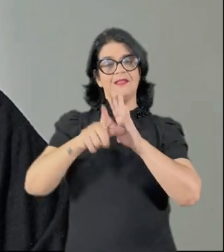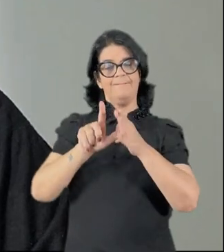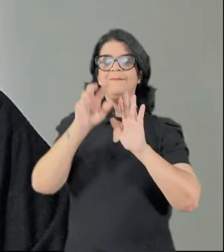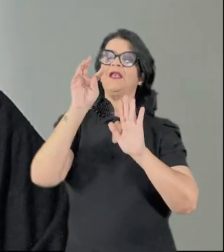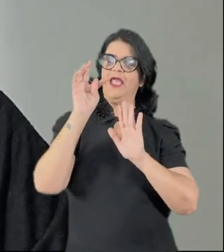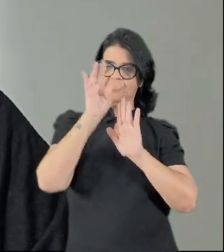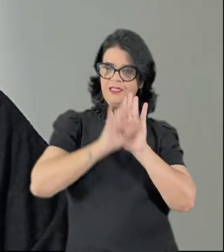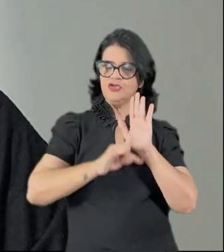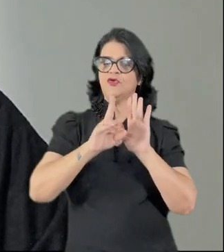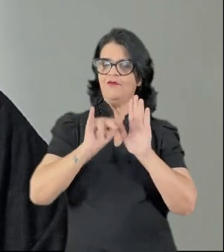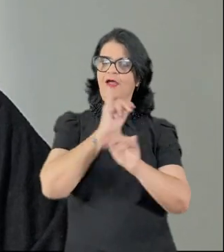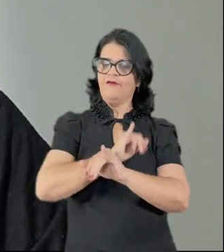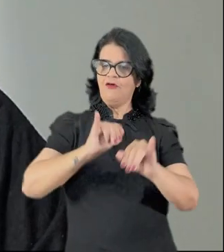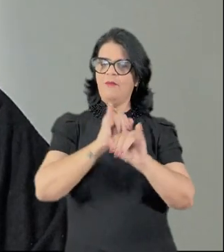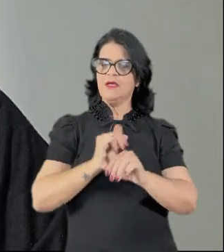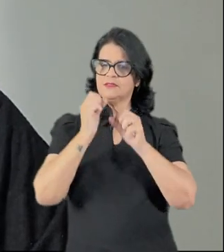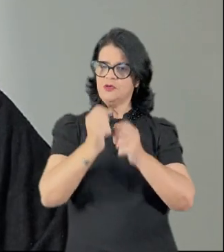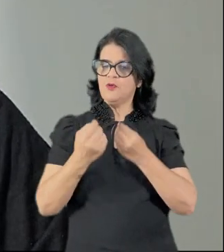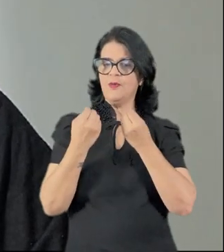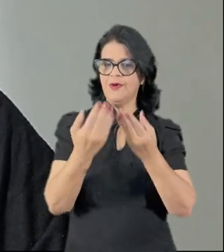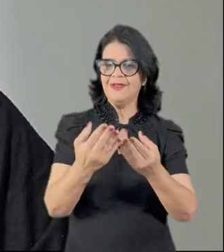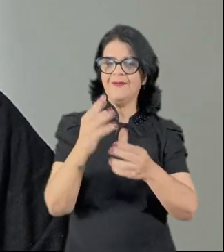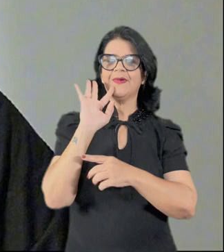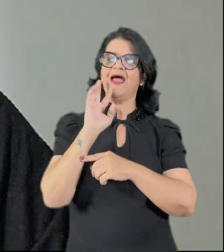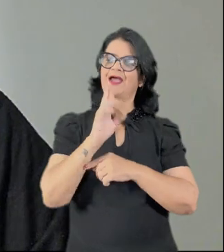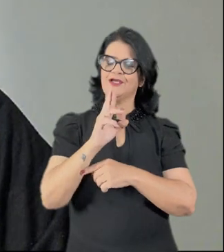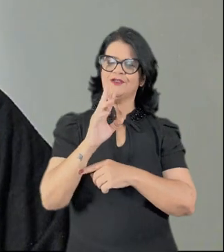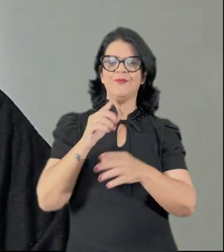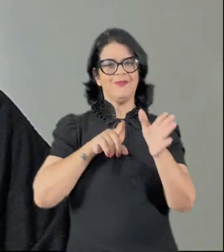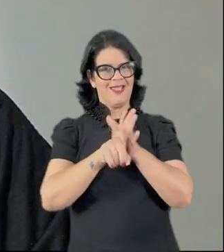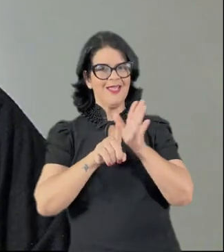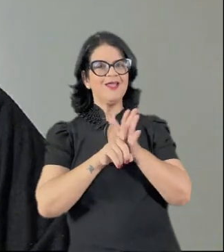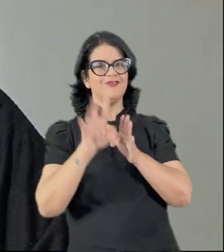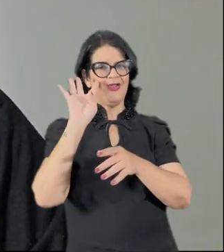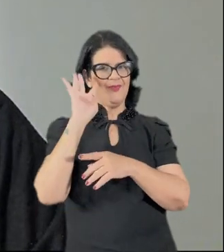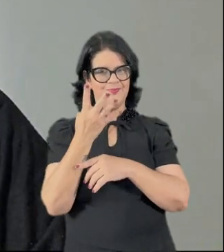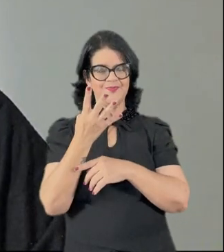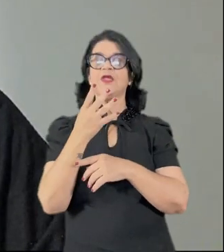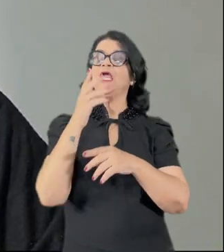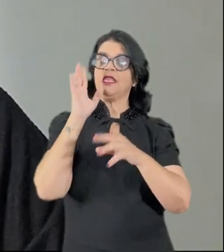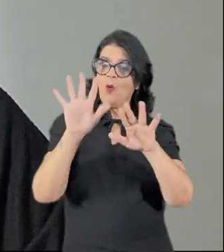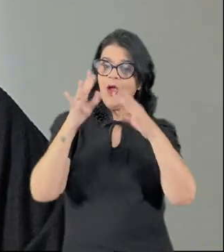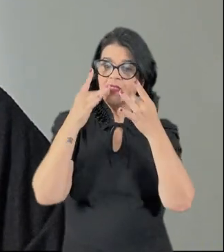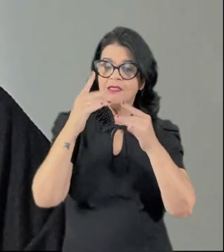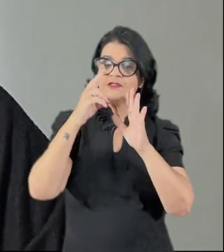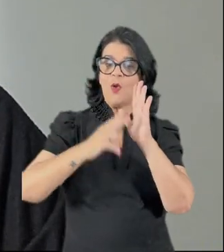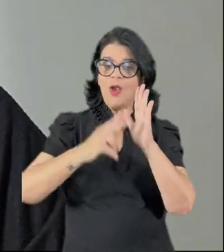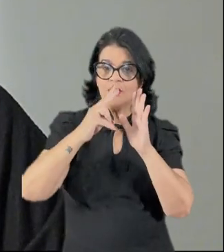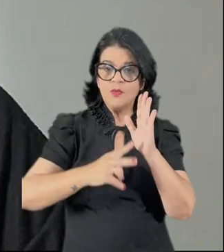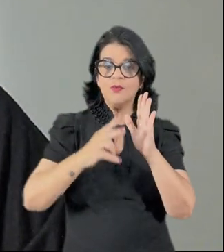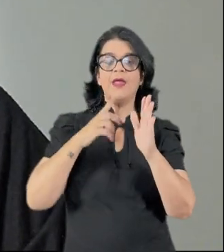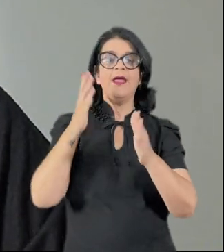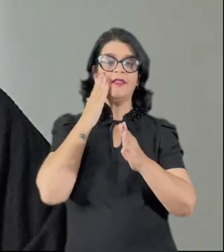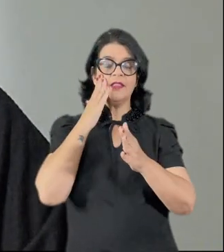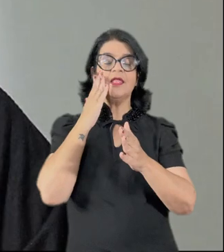trecho pode trazer informações importantes para a resolução da questão então atenção nessa leitura Tente fazer um